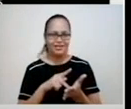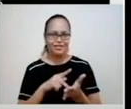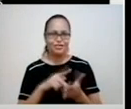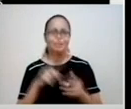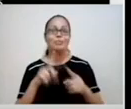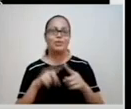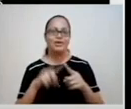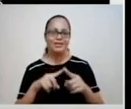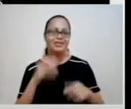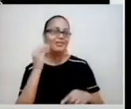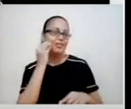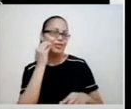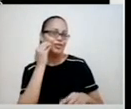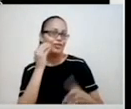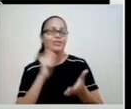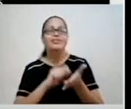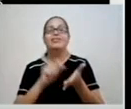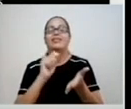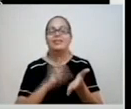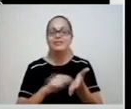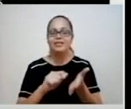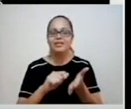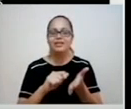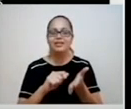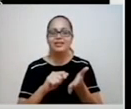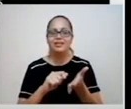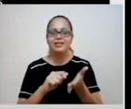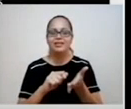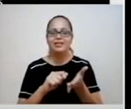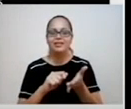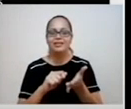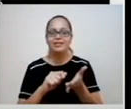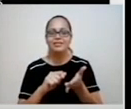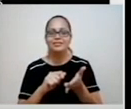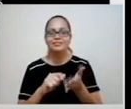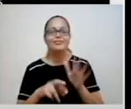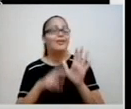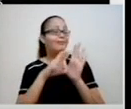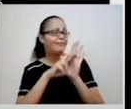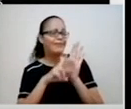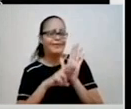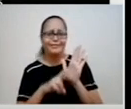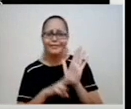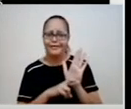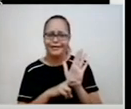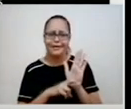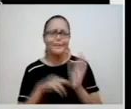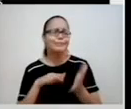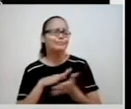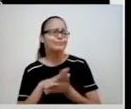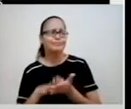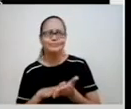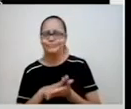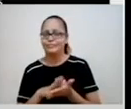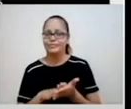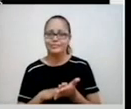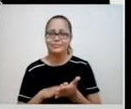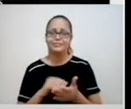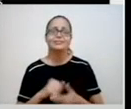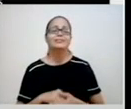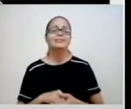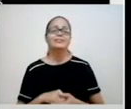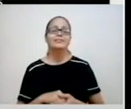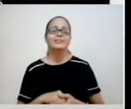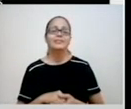do jeito que nós falamos. E vai ficar totalmente fora das regras gramaticais, da ortografia, não é assim que se